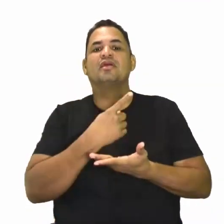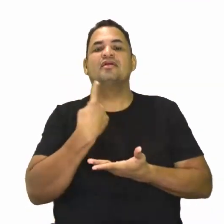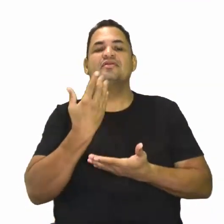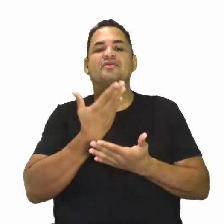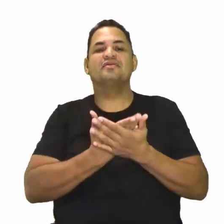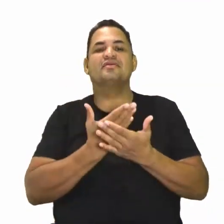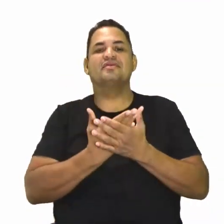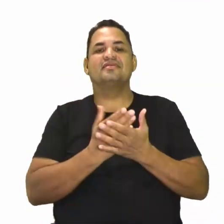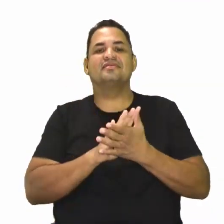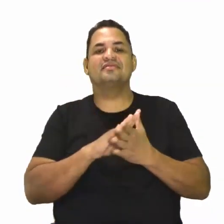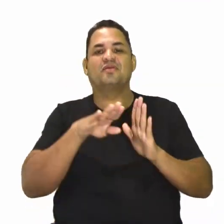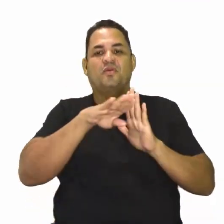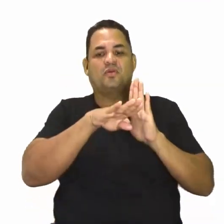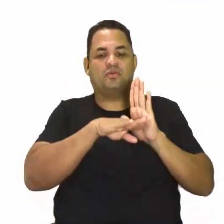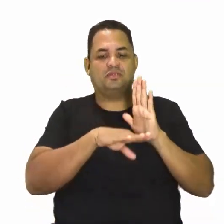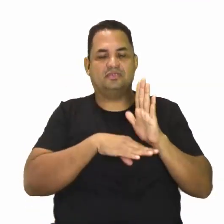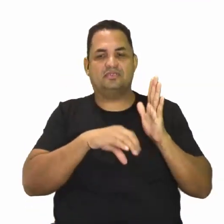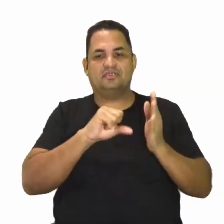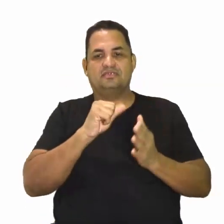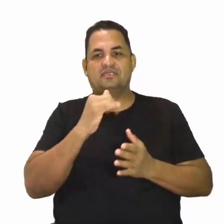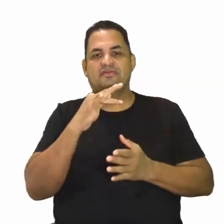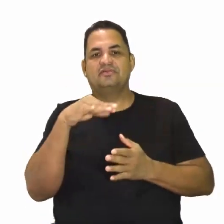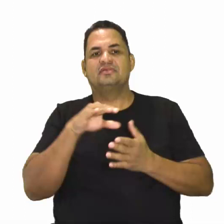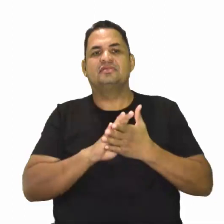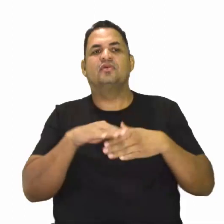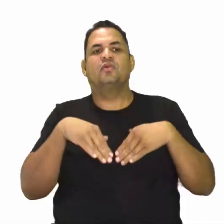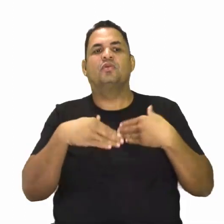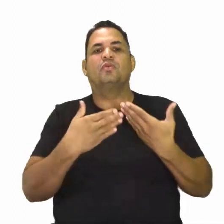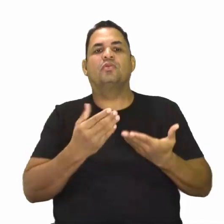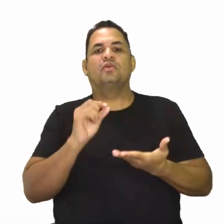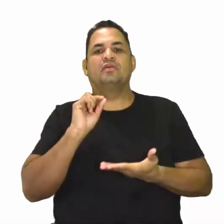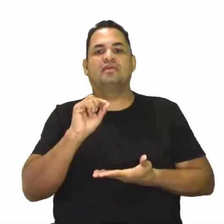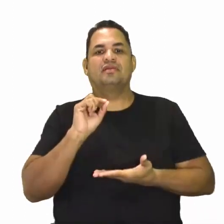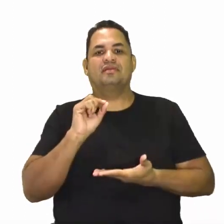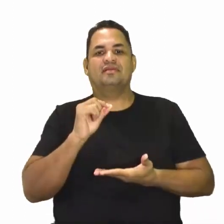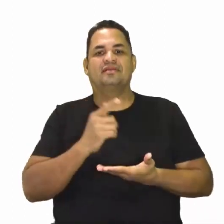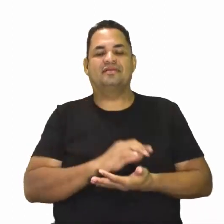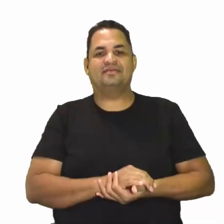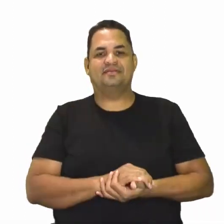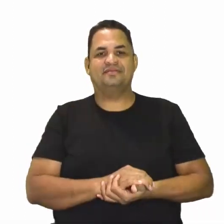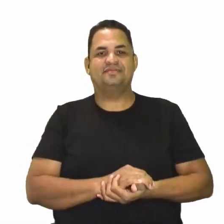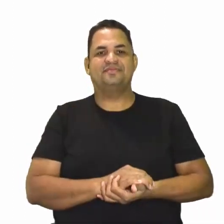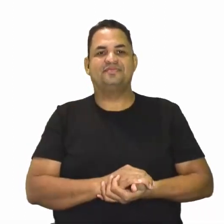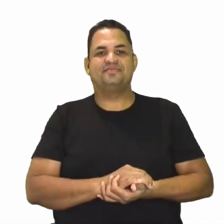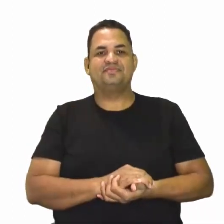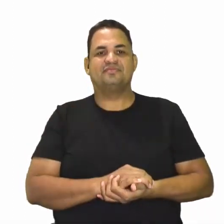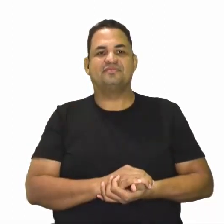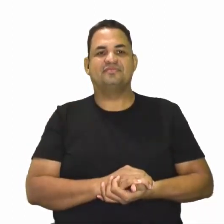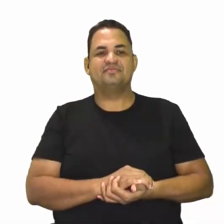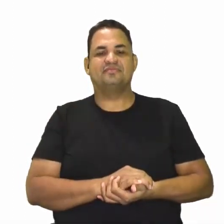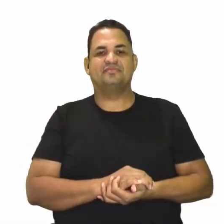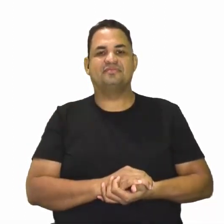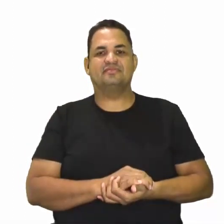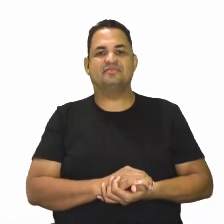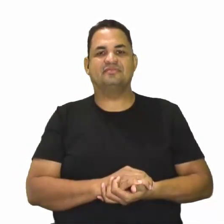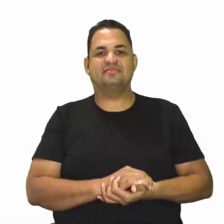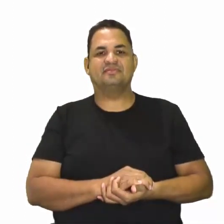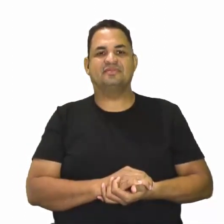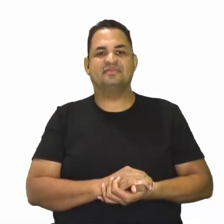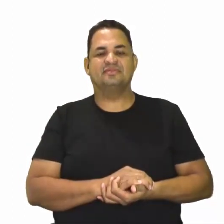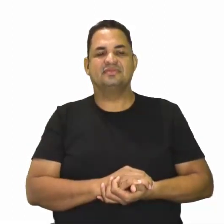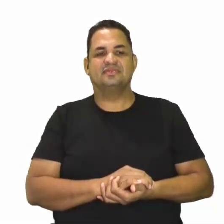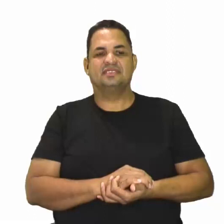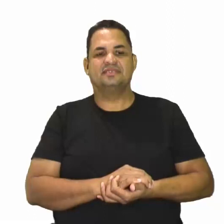Os componentes dos SAFs. E o que era o componente dos SAFs? Muito bem, meus queridos,